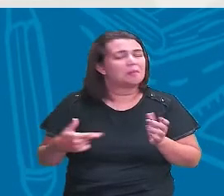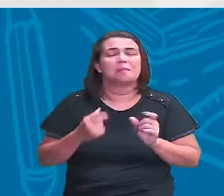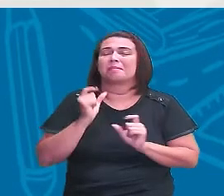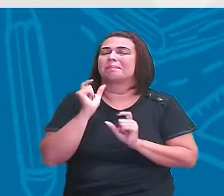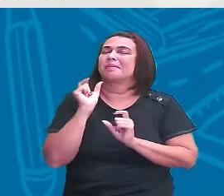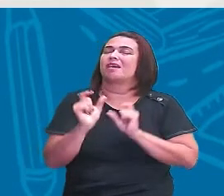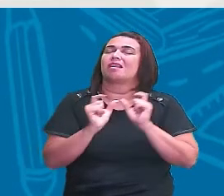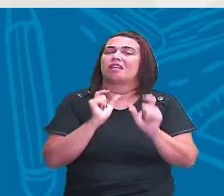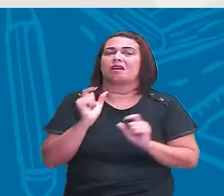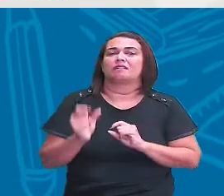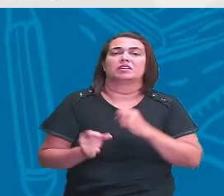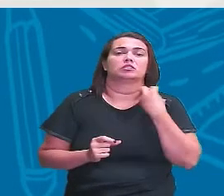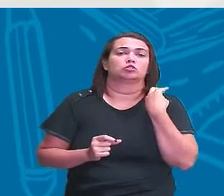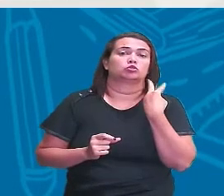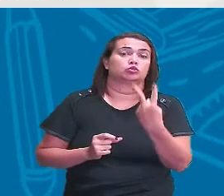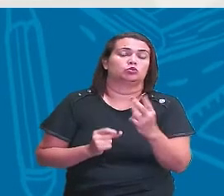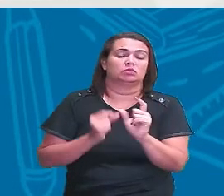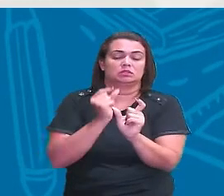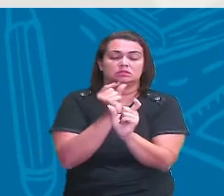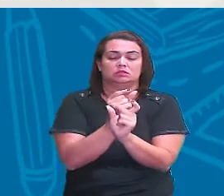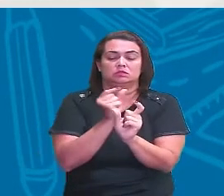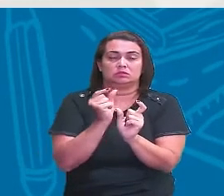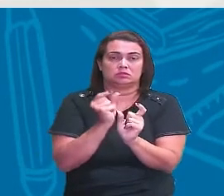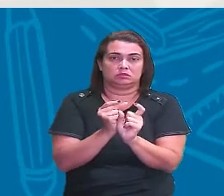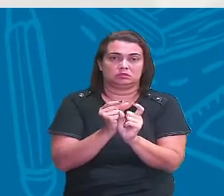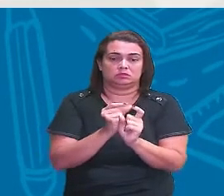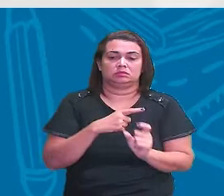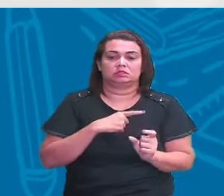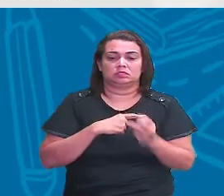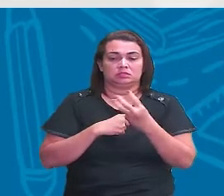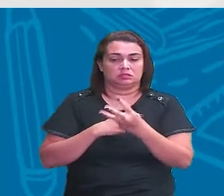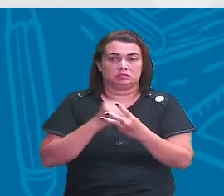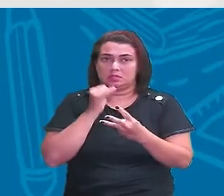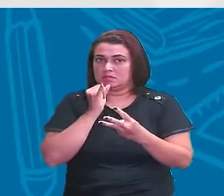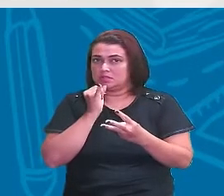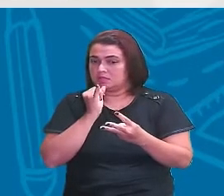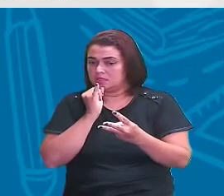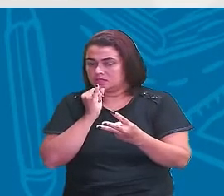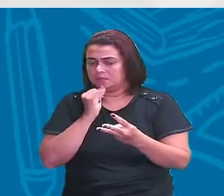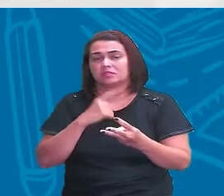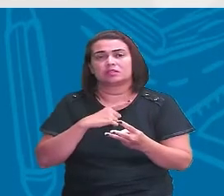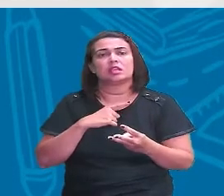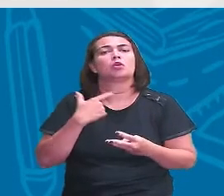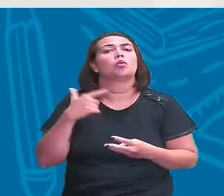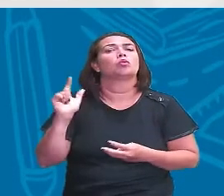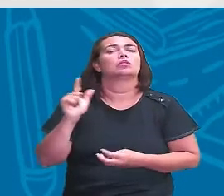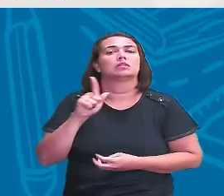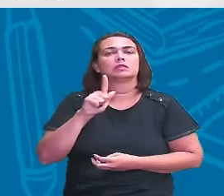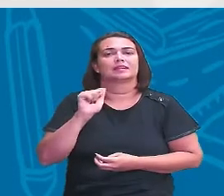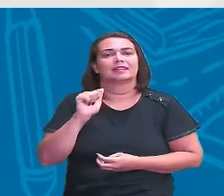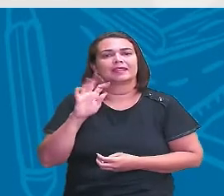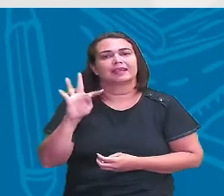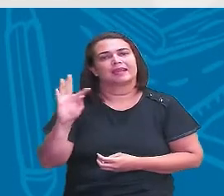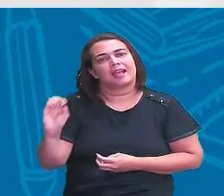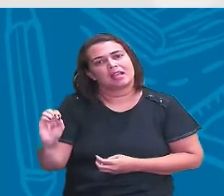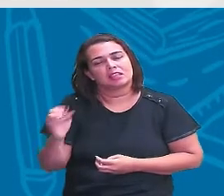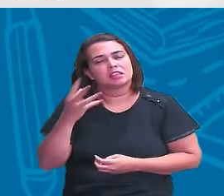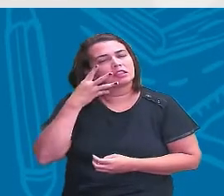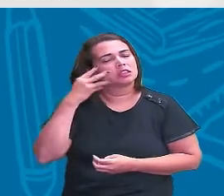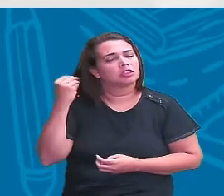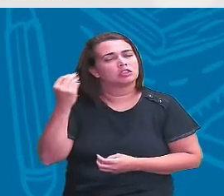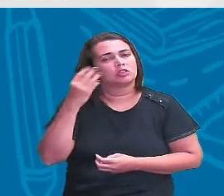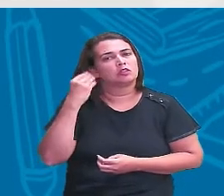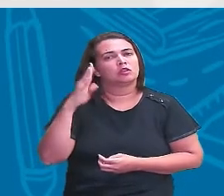são formadas de 2 sílabas. Eu trouxe aí o exemplo de 3, mas a gente pode citar aqui também. Gato, não